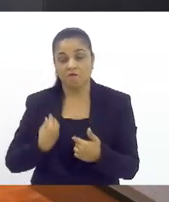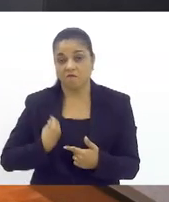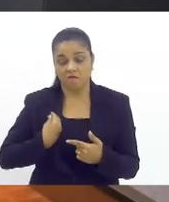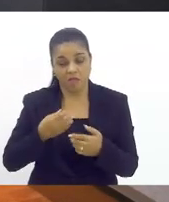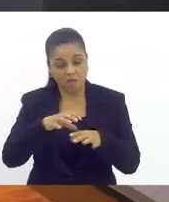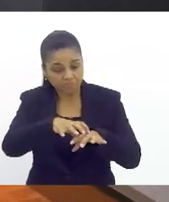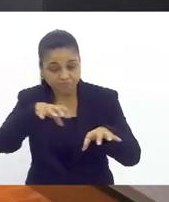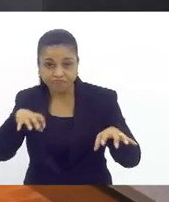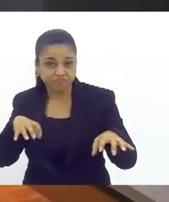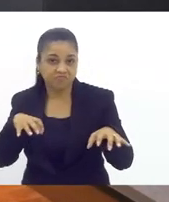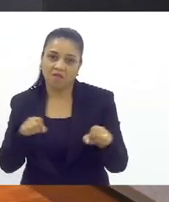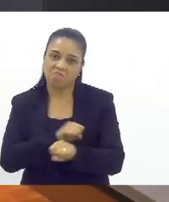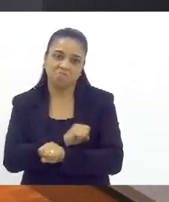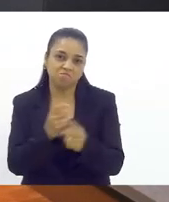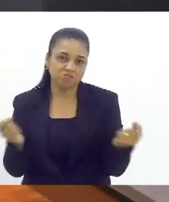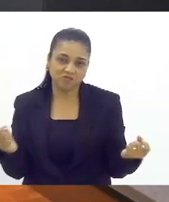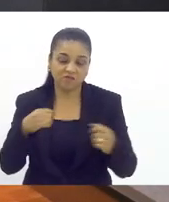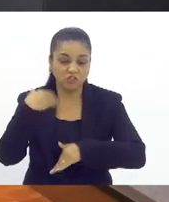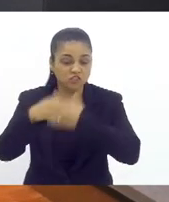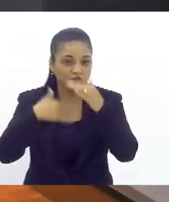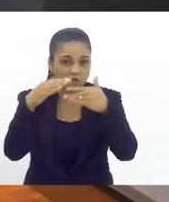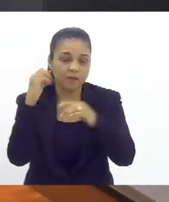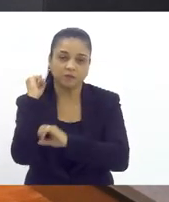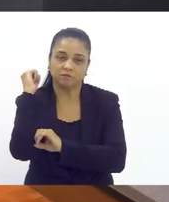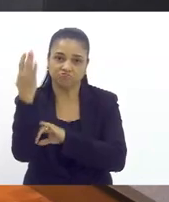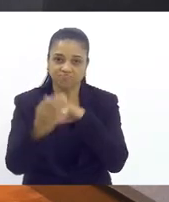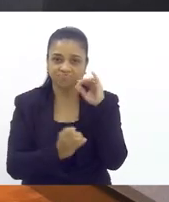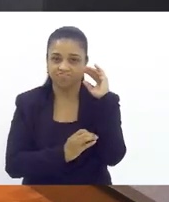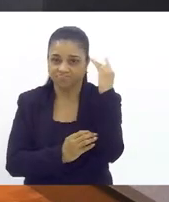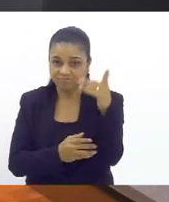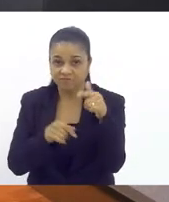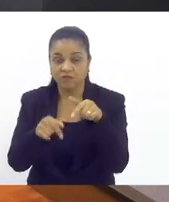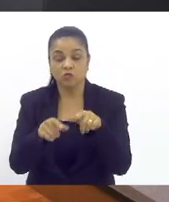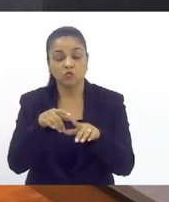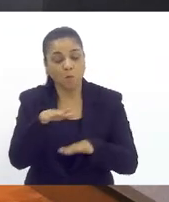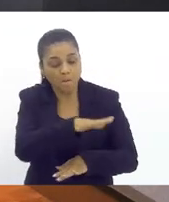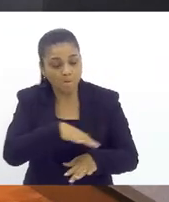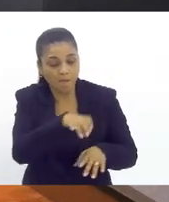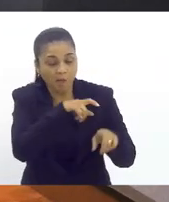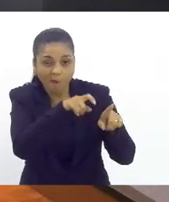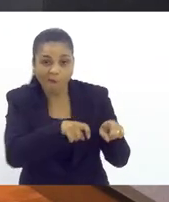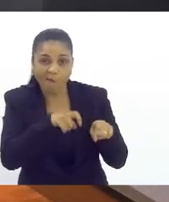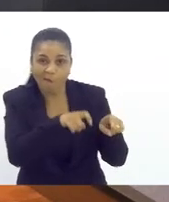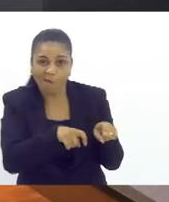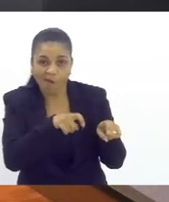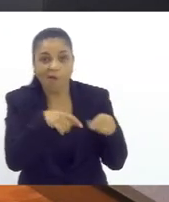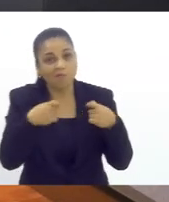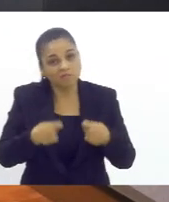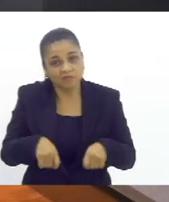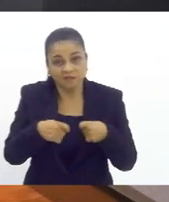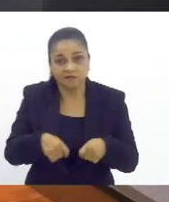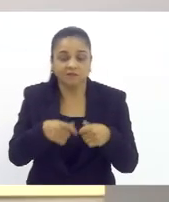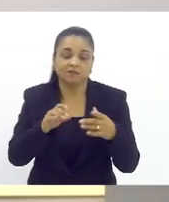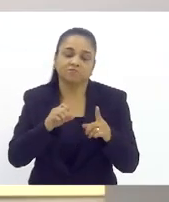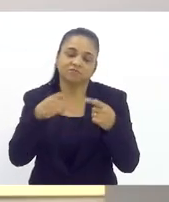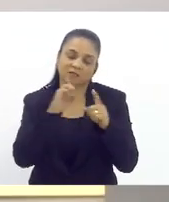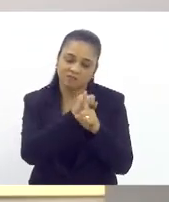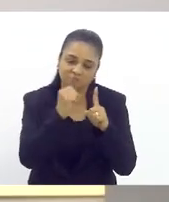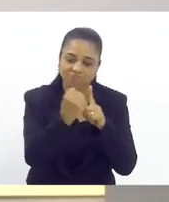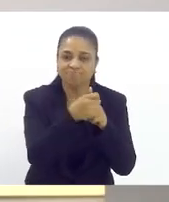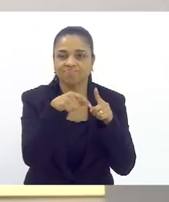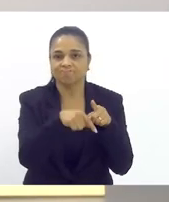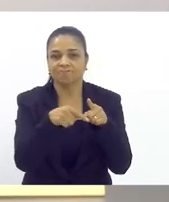desassociada desenvolvimento ambiental sustentável no meio Rural sem ter essa questão social Econômica